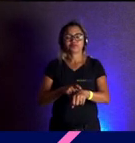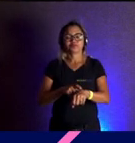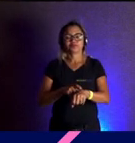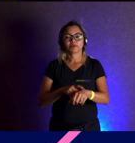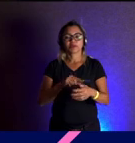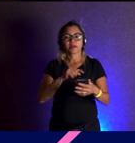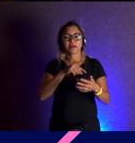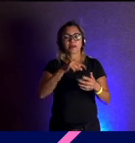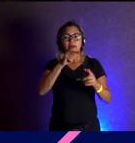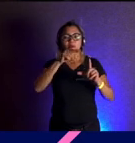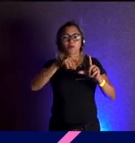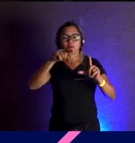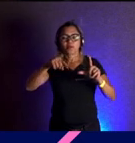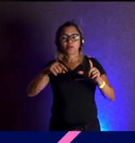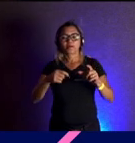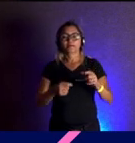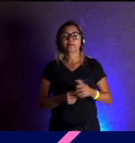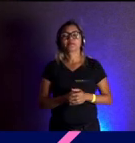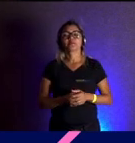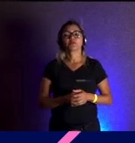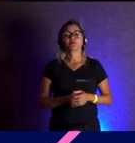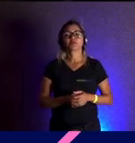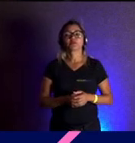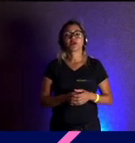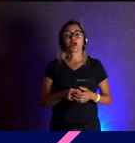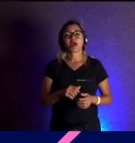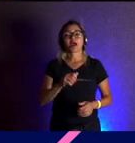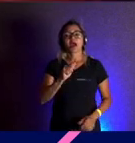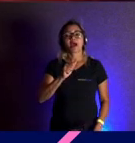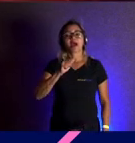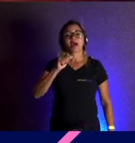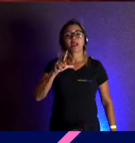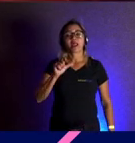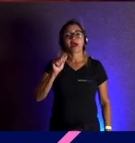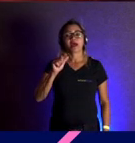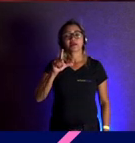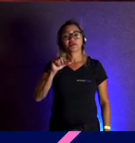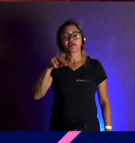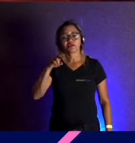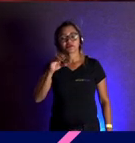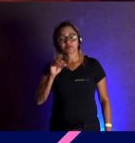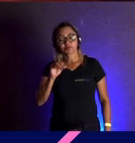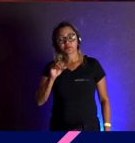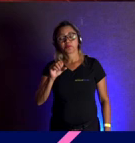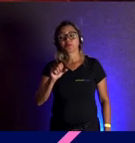indicar... Isso entra no recurso de alarmismo, mas isso também